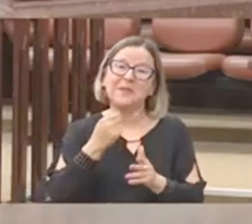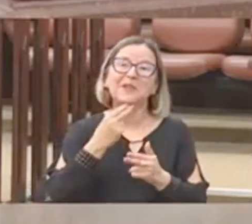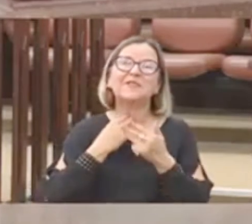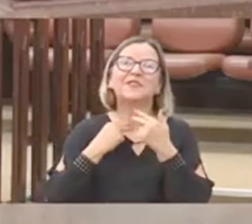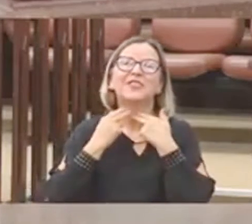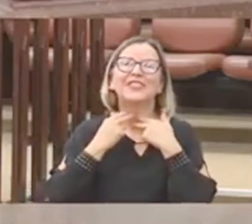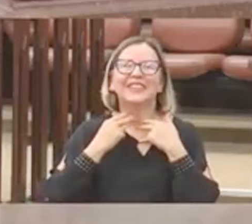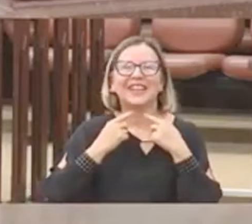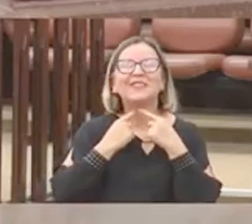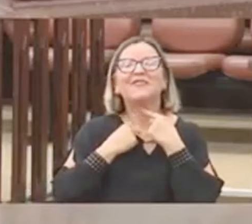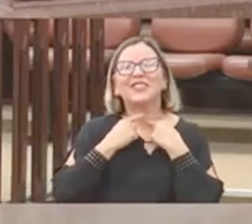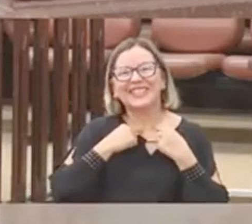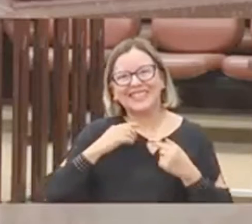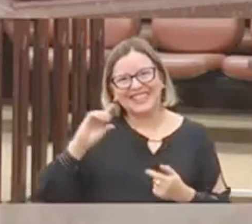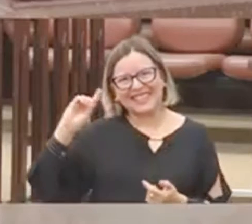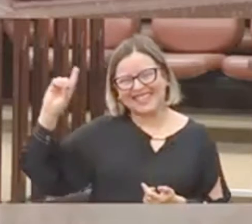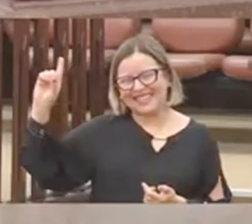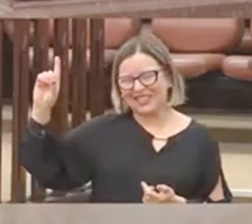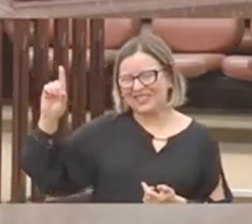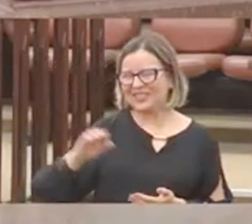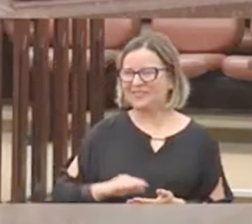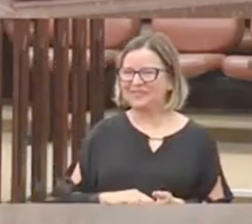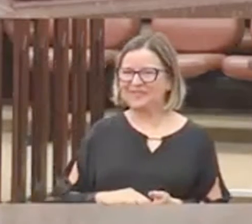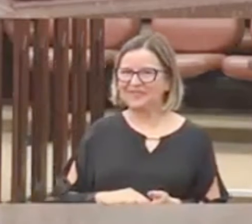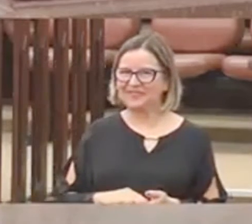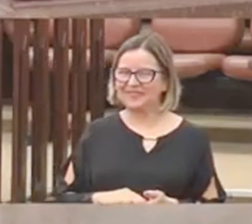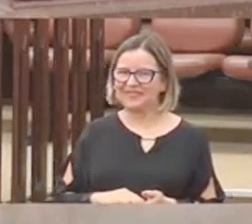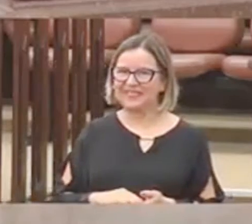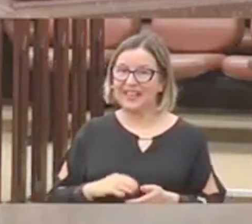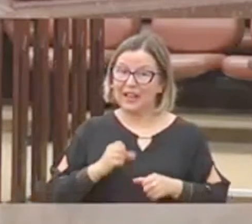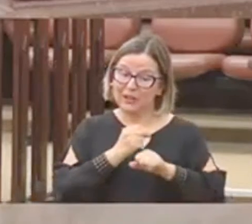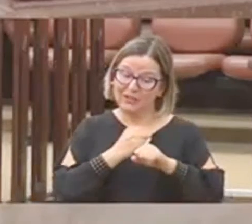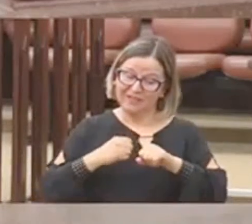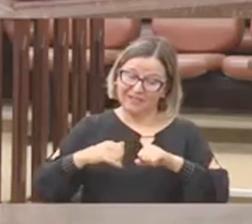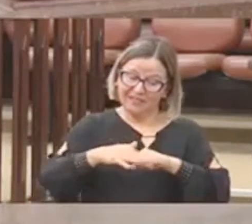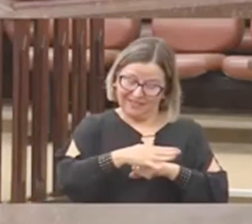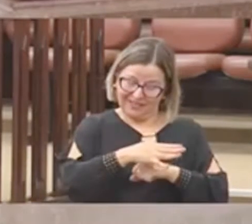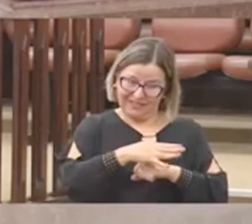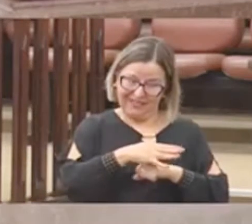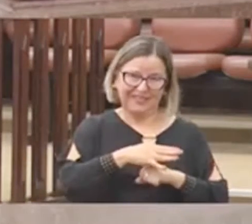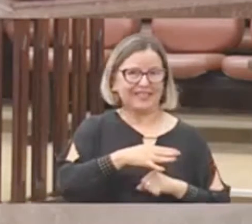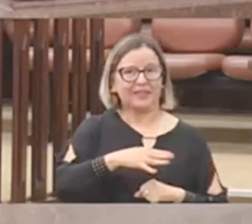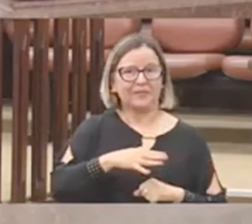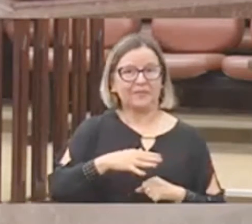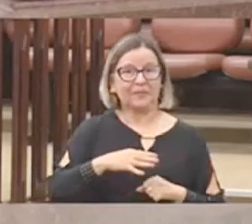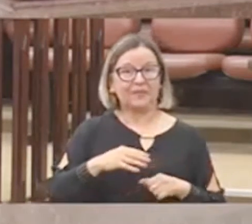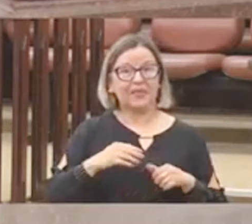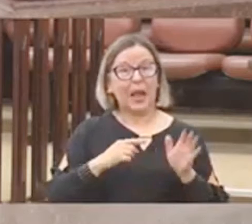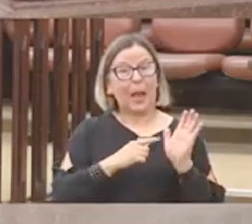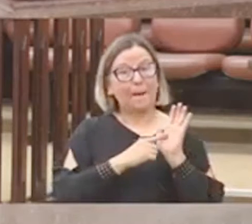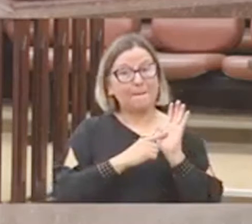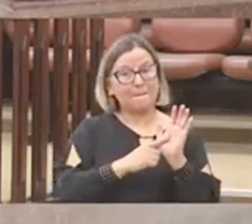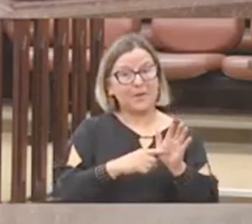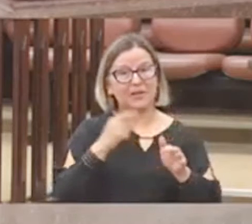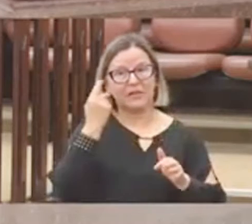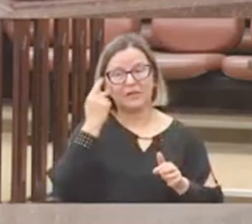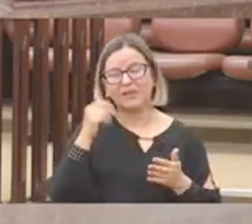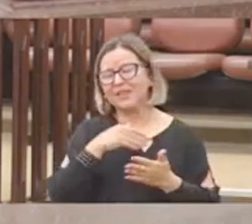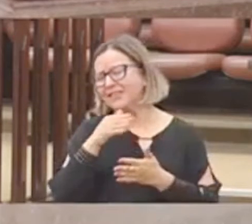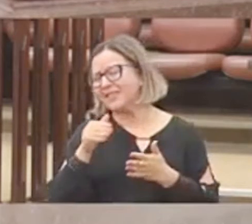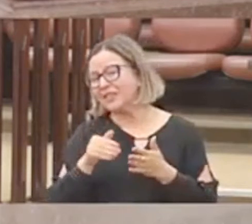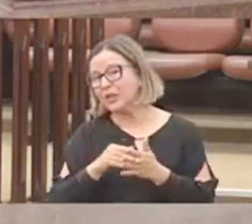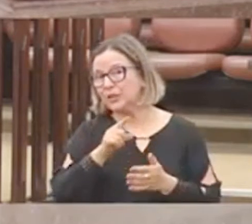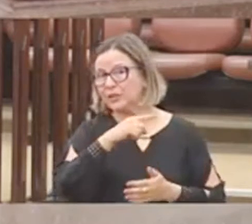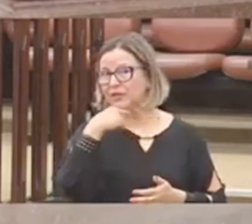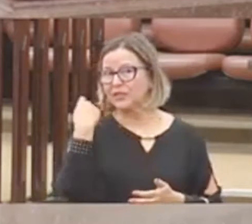Voltando aqui para o texto, o coronavírus, como uma consequência deste mundo caído, está mostrando para todos nós a fragilidade do